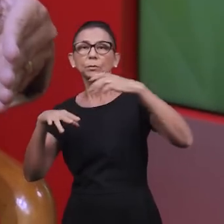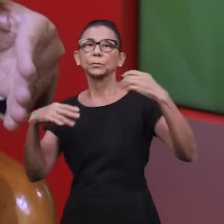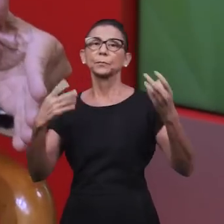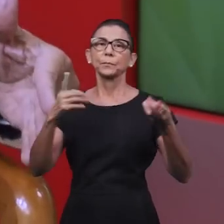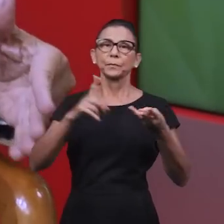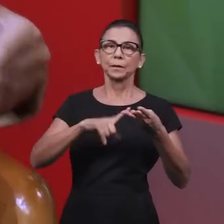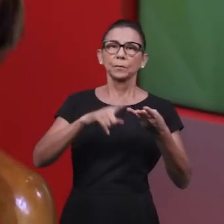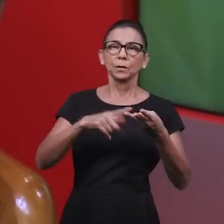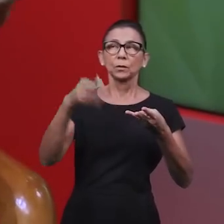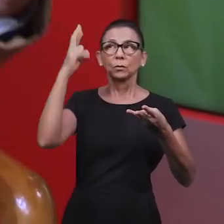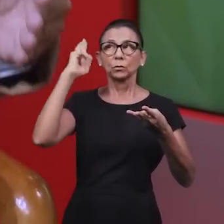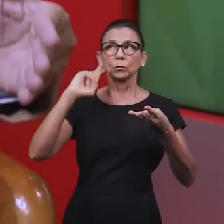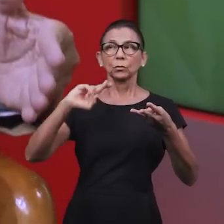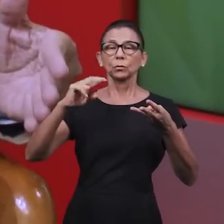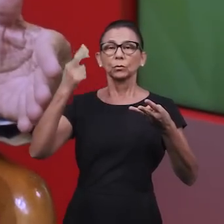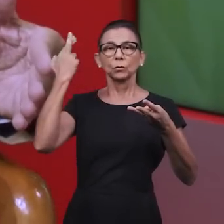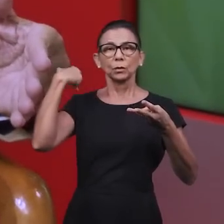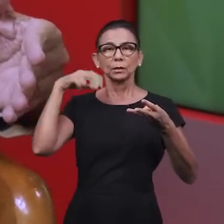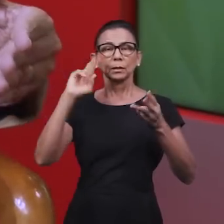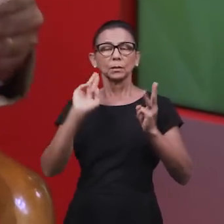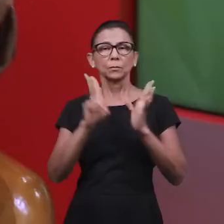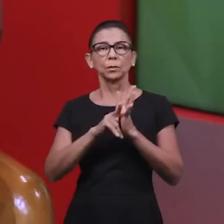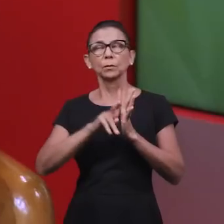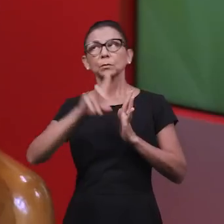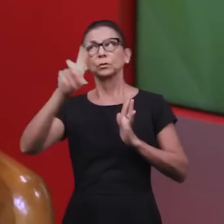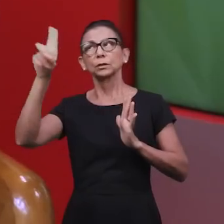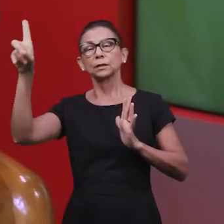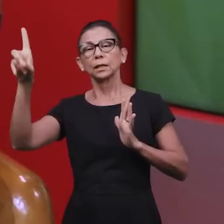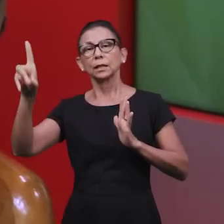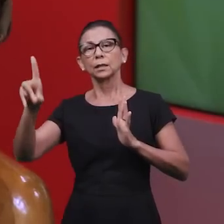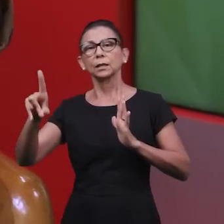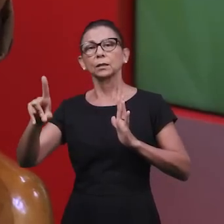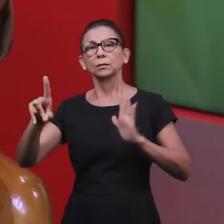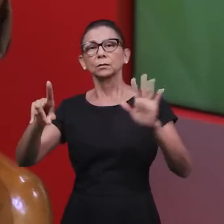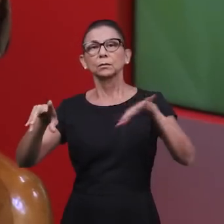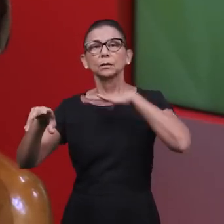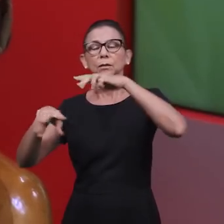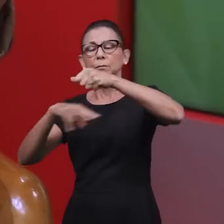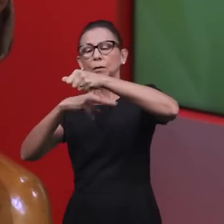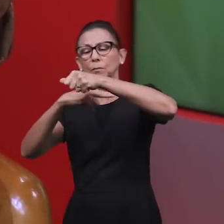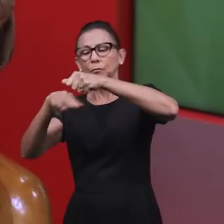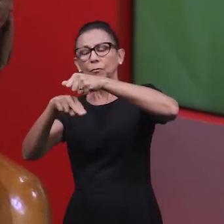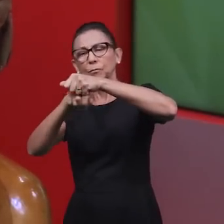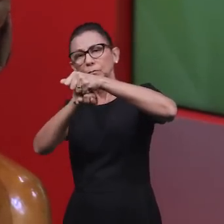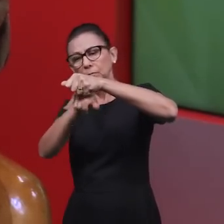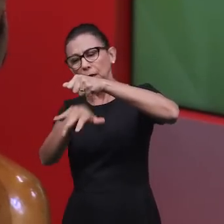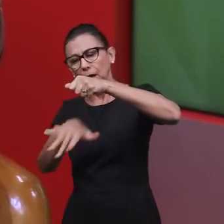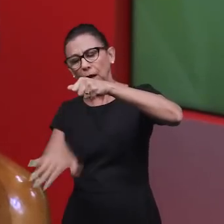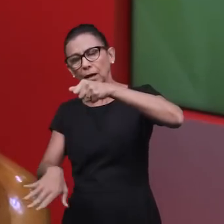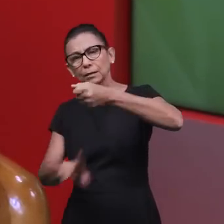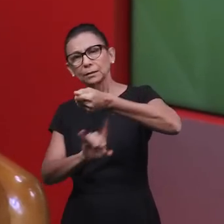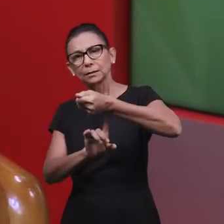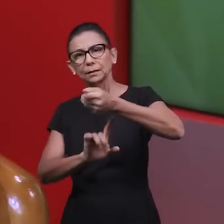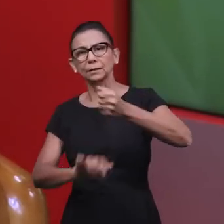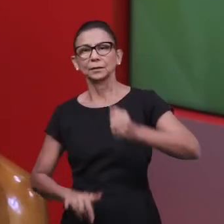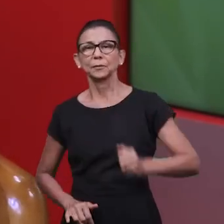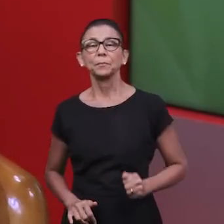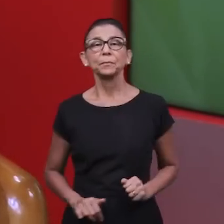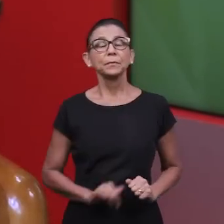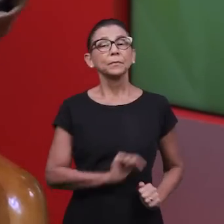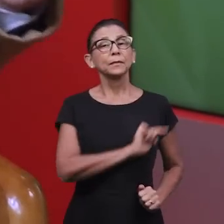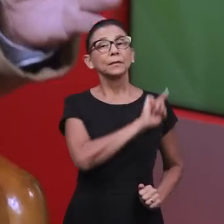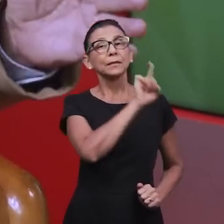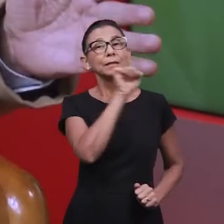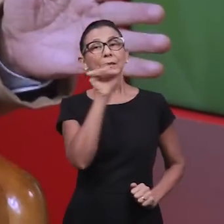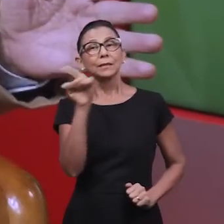de Deus, derrama o seu sangue. Aí você vai ver lá no Apocalipse, eles venceram pelo sangue e